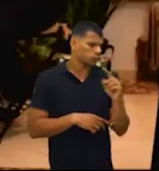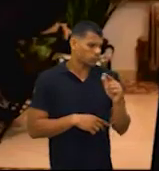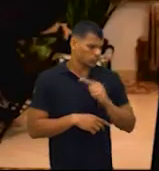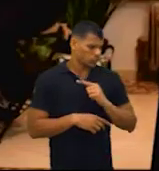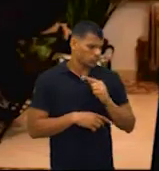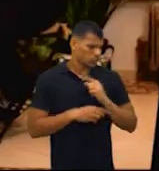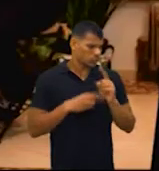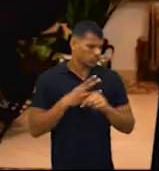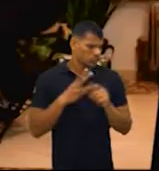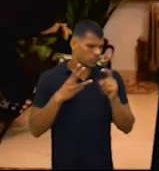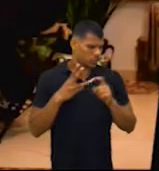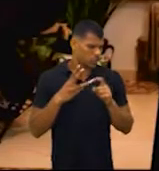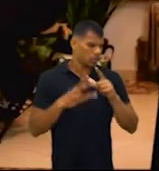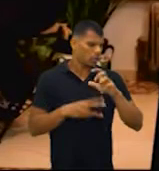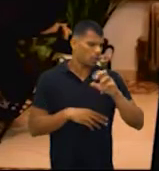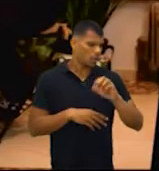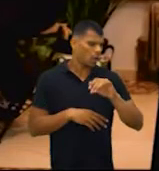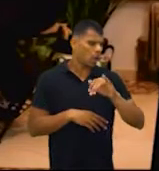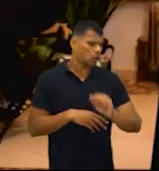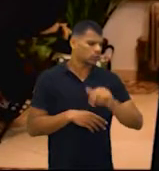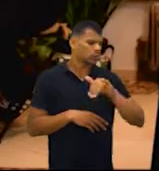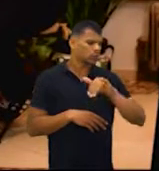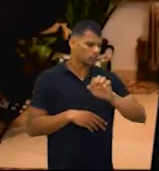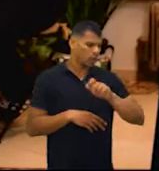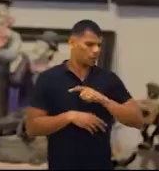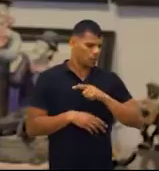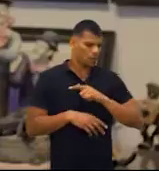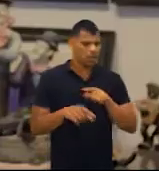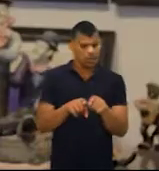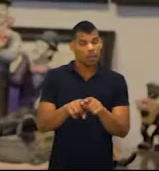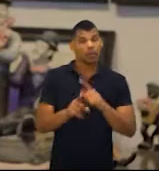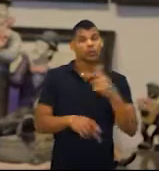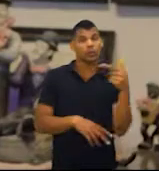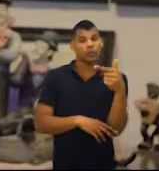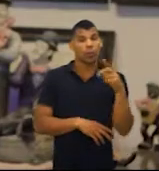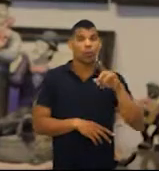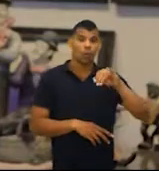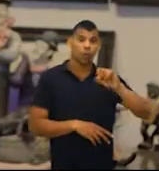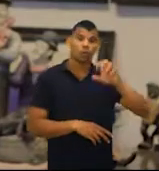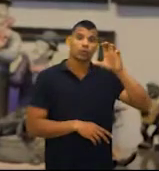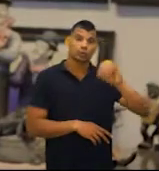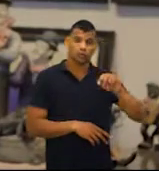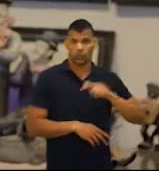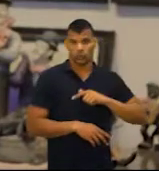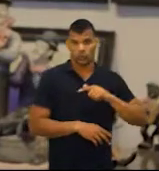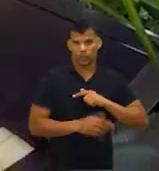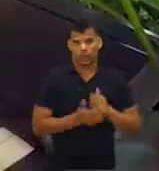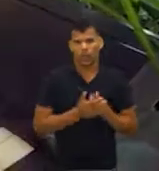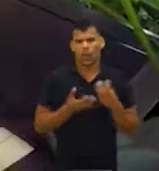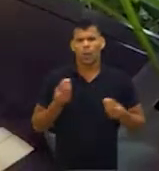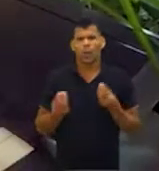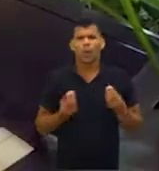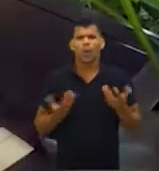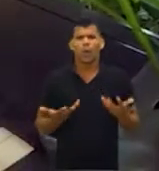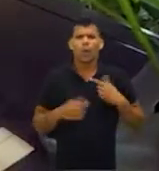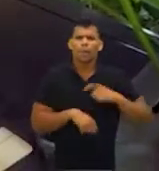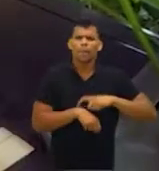na Praia do Arpoador. Ele ficou ali, eu acho que por volta de um ano. E você se apresentava com João Penca e os